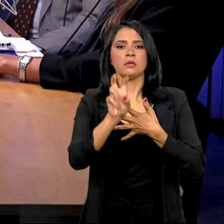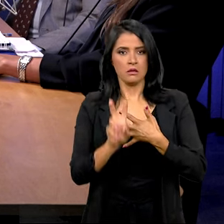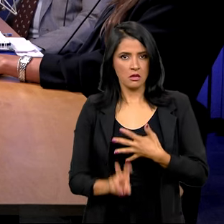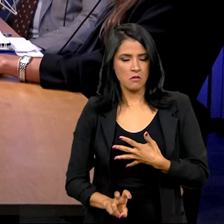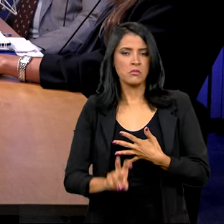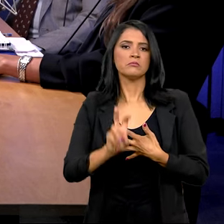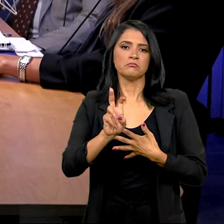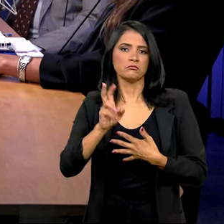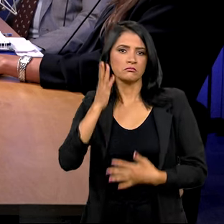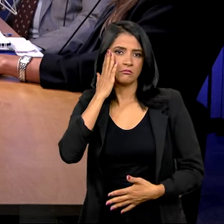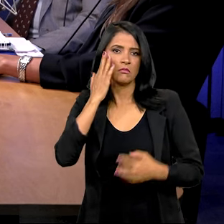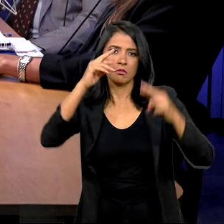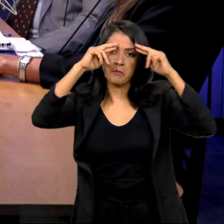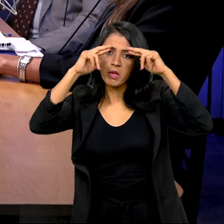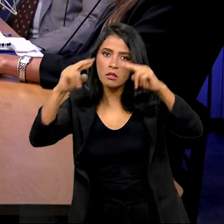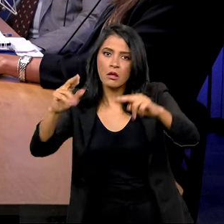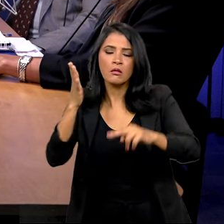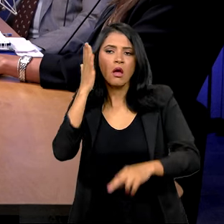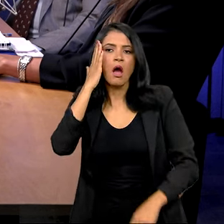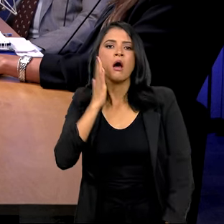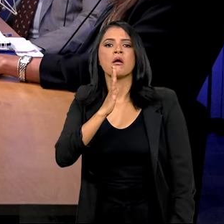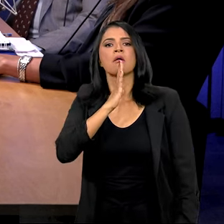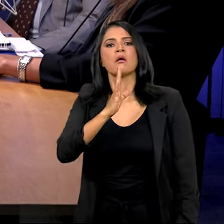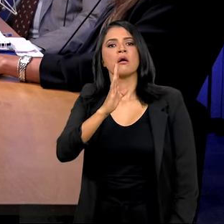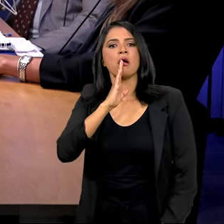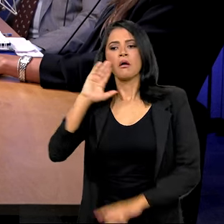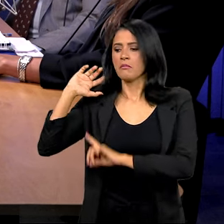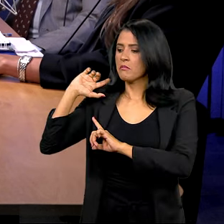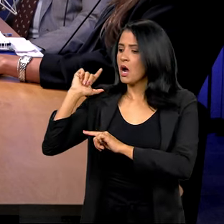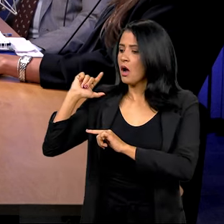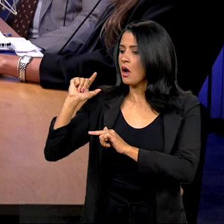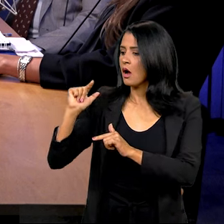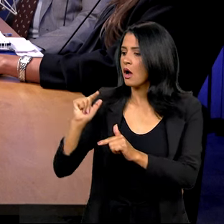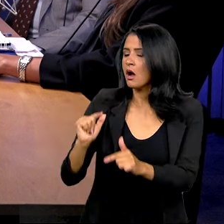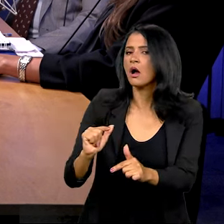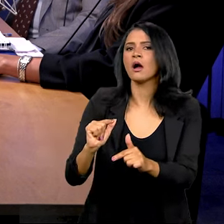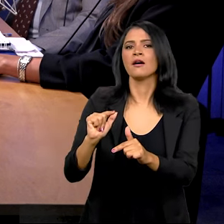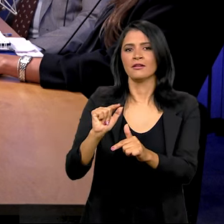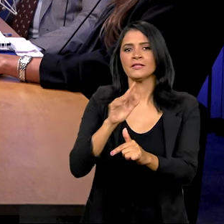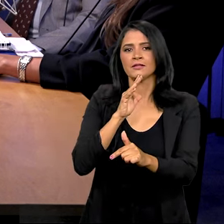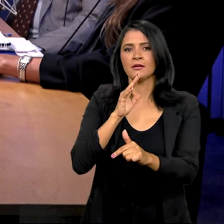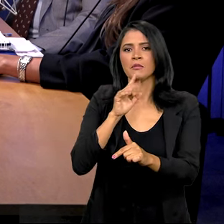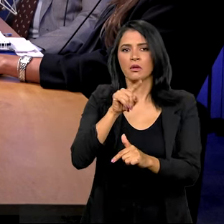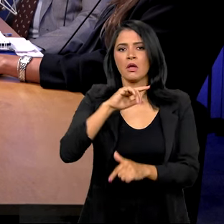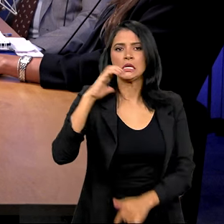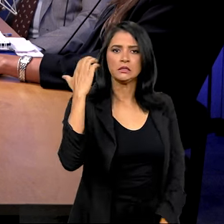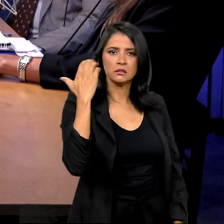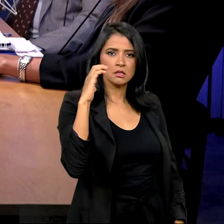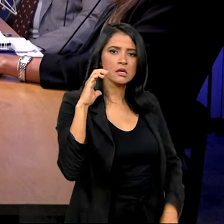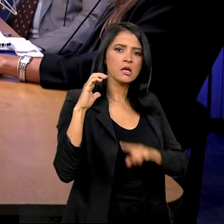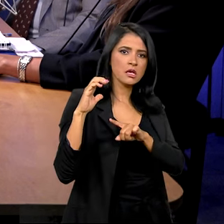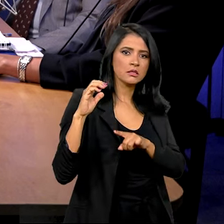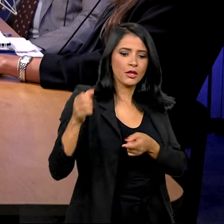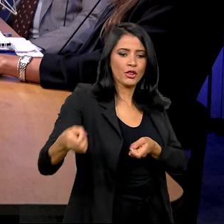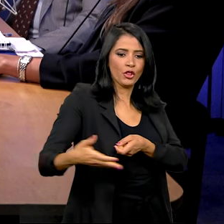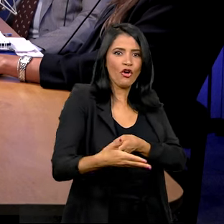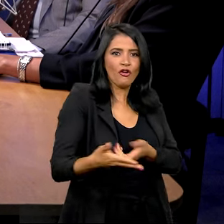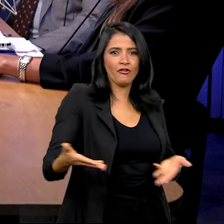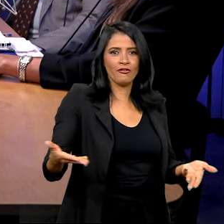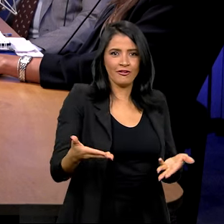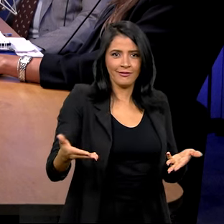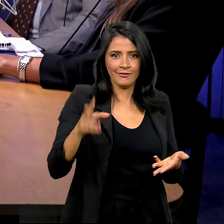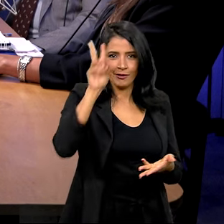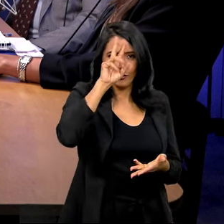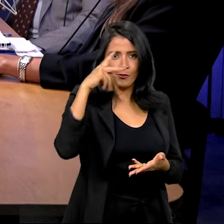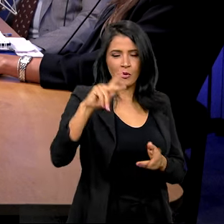seja respeitando os saberes tradicionais porque a ciência ela ela é recente na